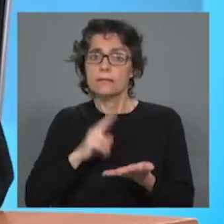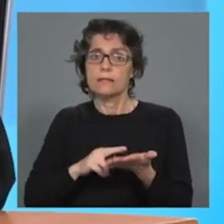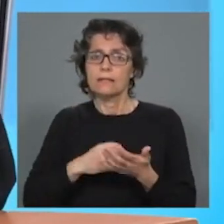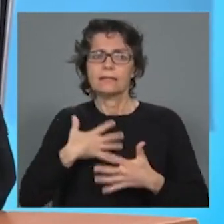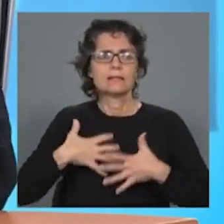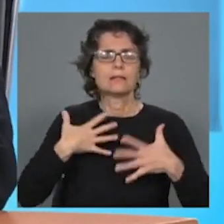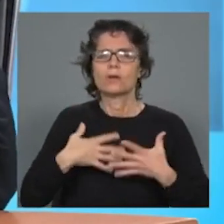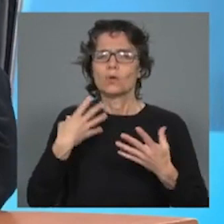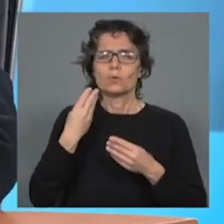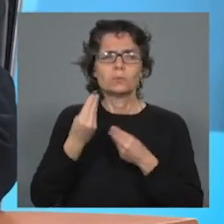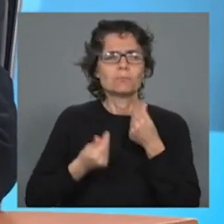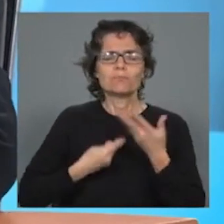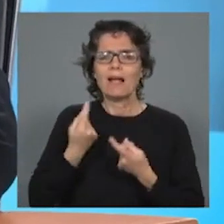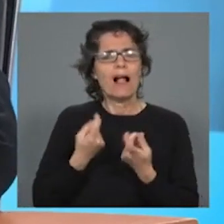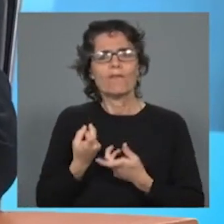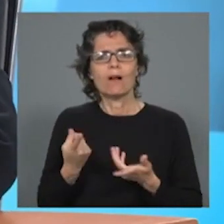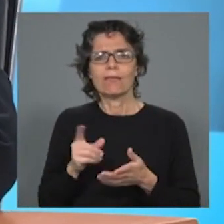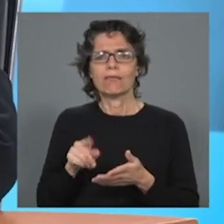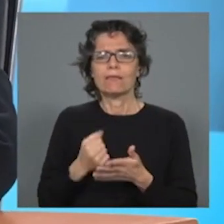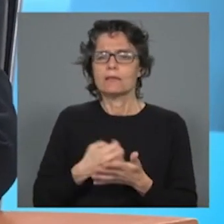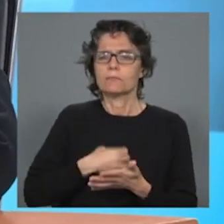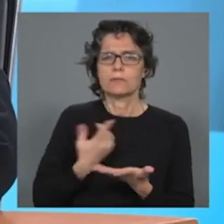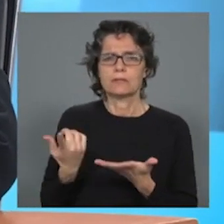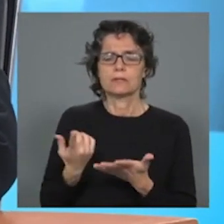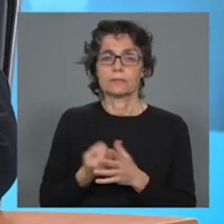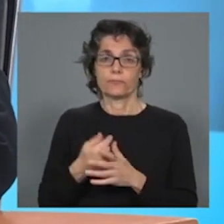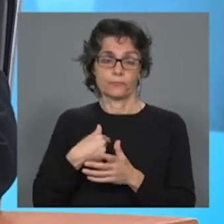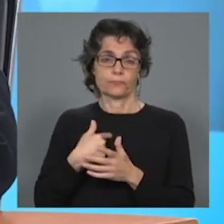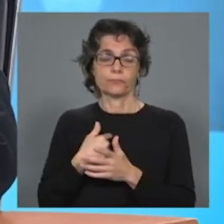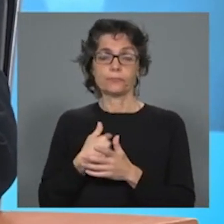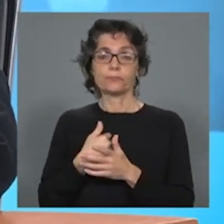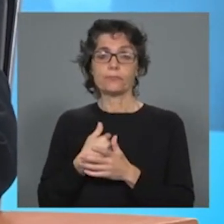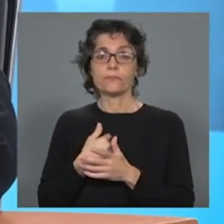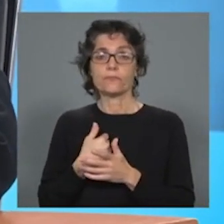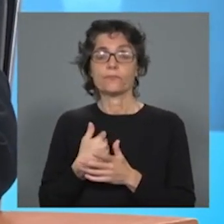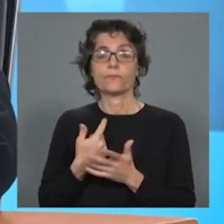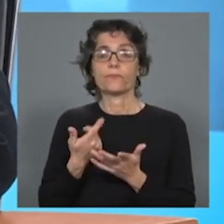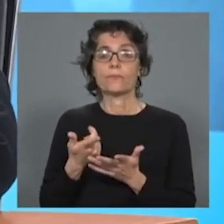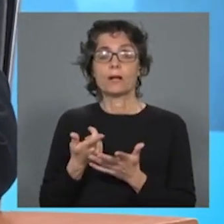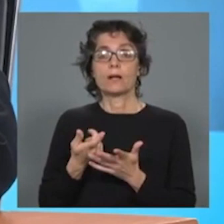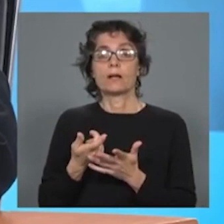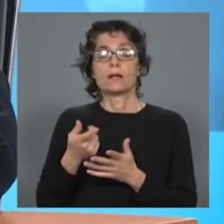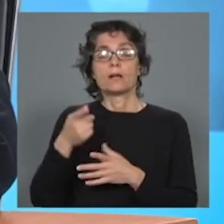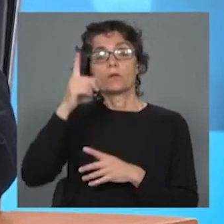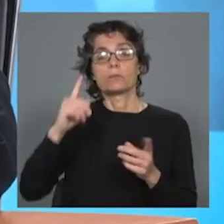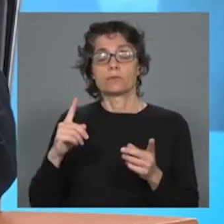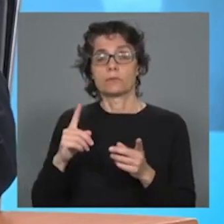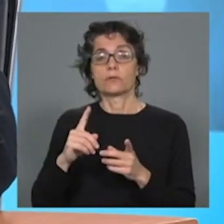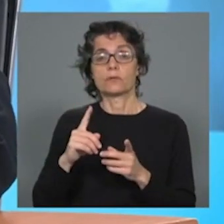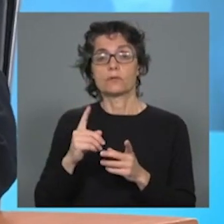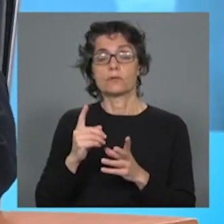Este padre, que eu não conheço pessoalmente, é professor agora da Gregoriana, é